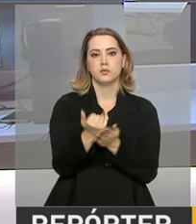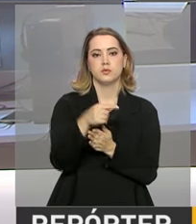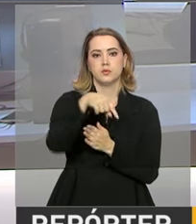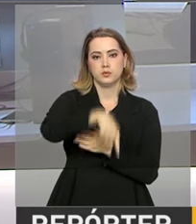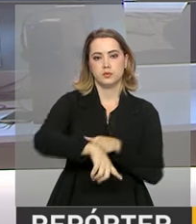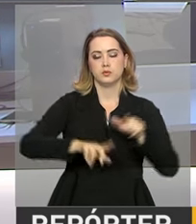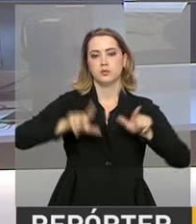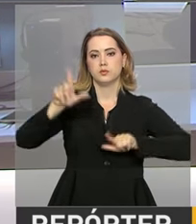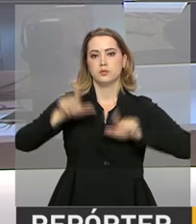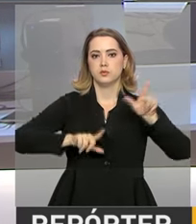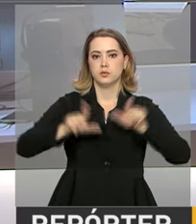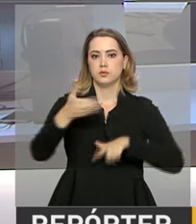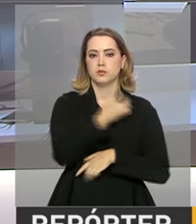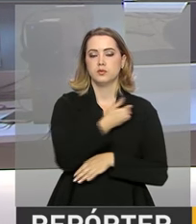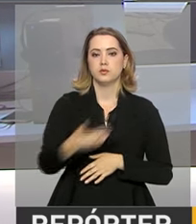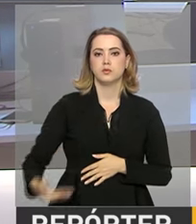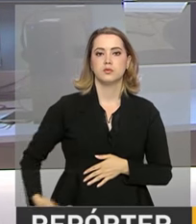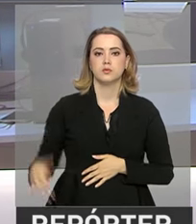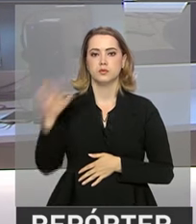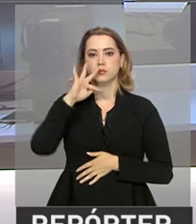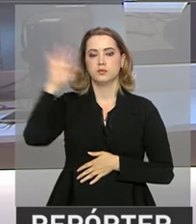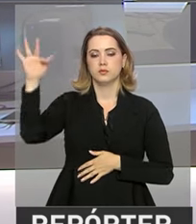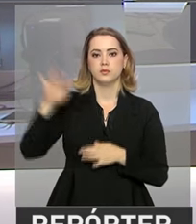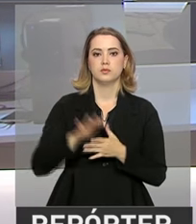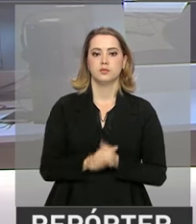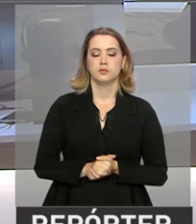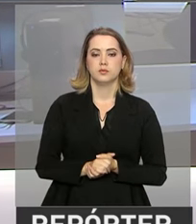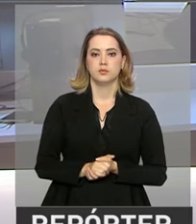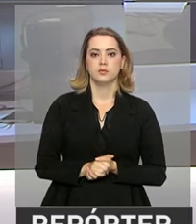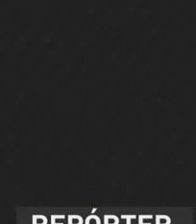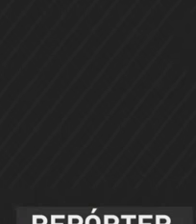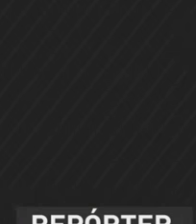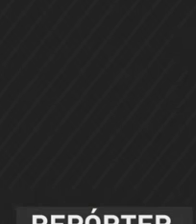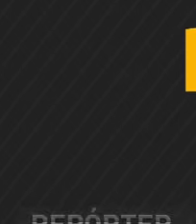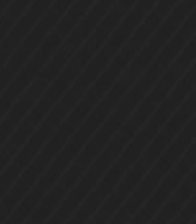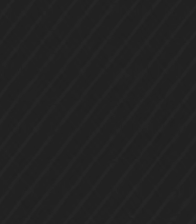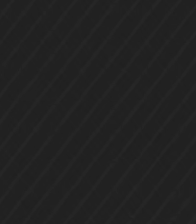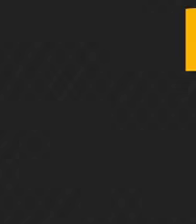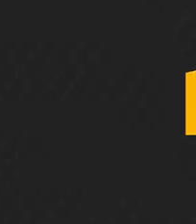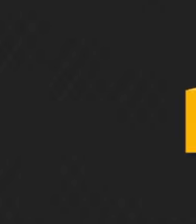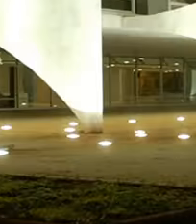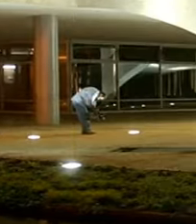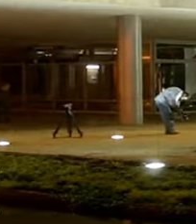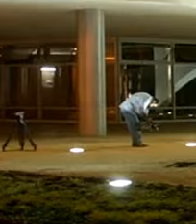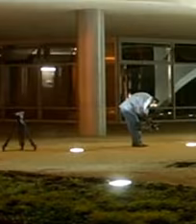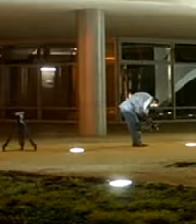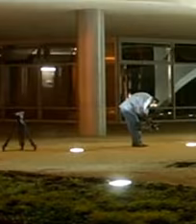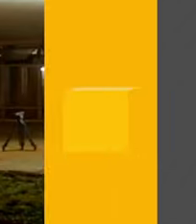você e continue com a gente aqui na NBR, a TV do Governo Federal.